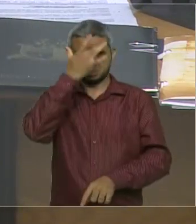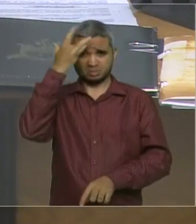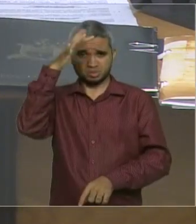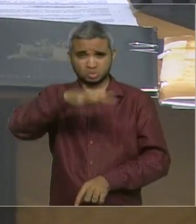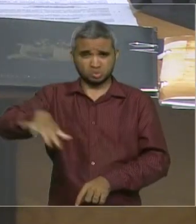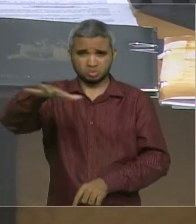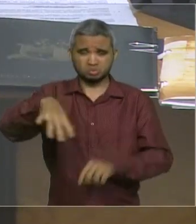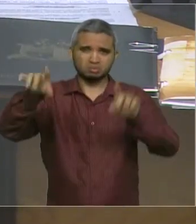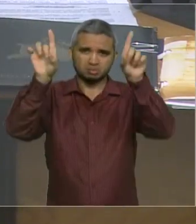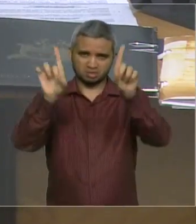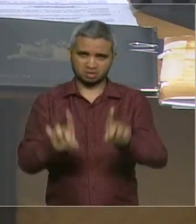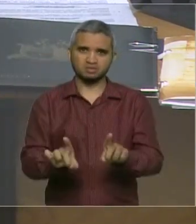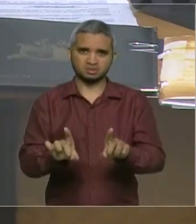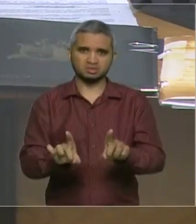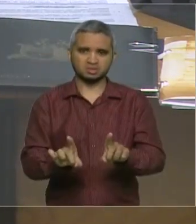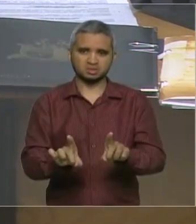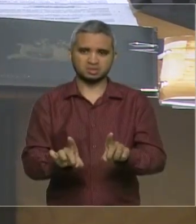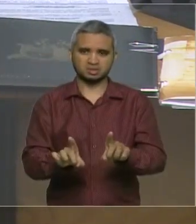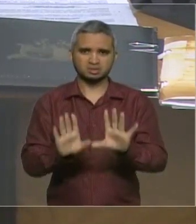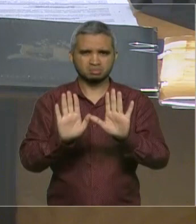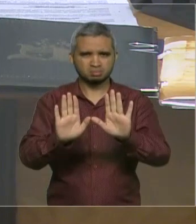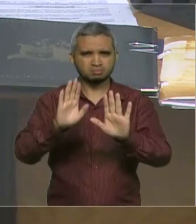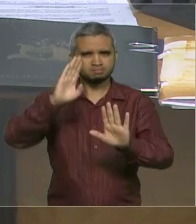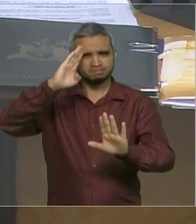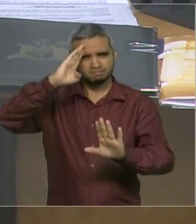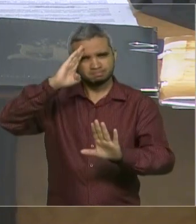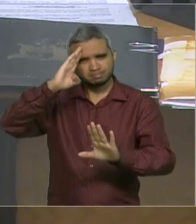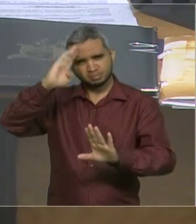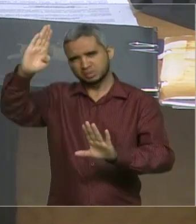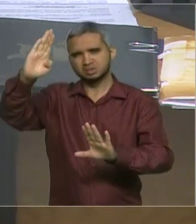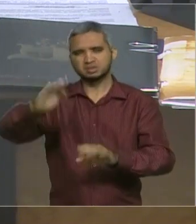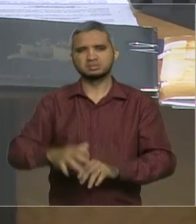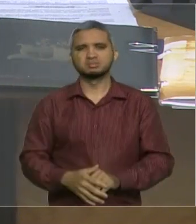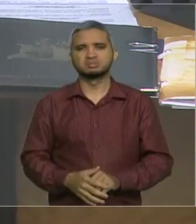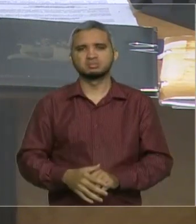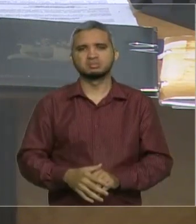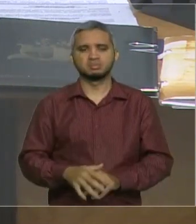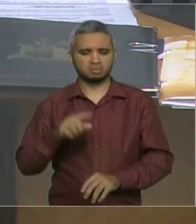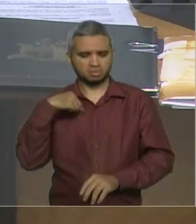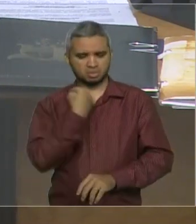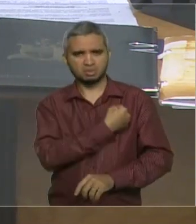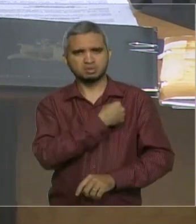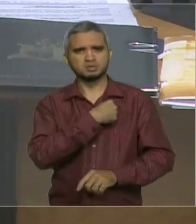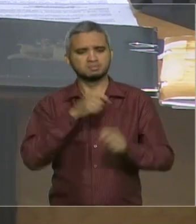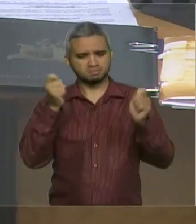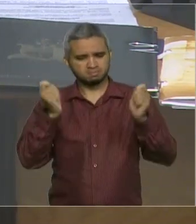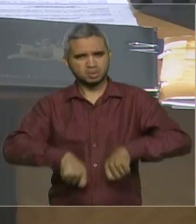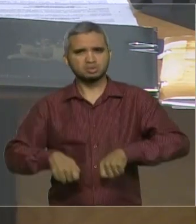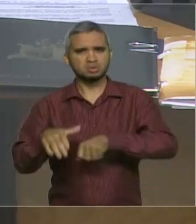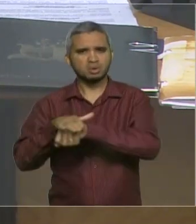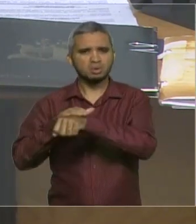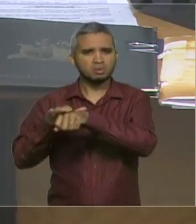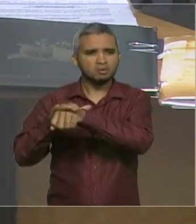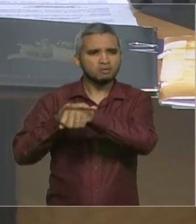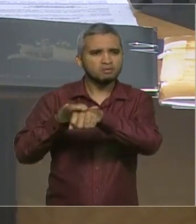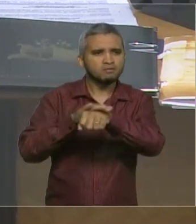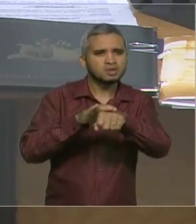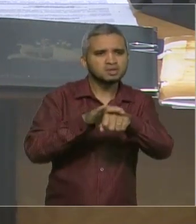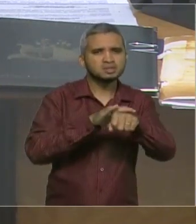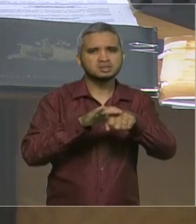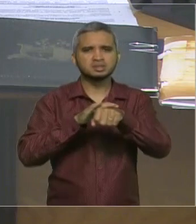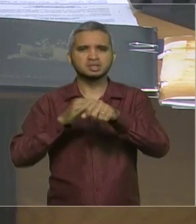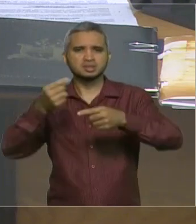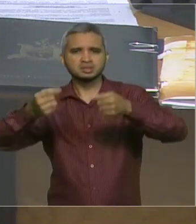deficiência. Mas, principalmente, que possamos abrir o diálogo, que possamos